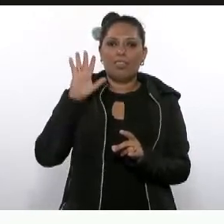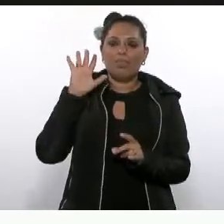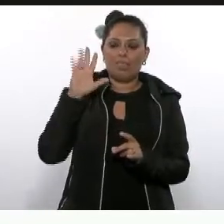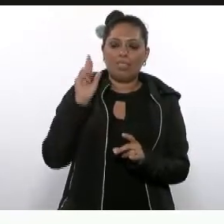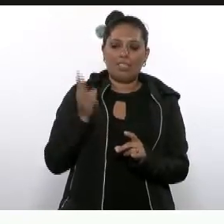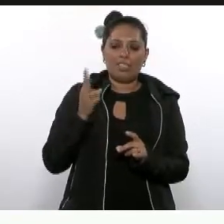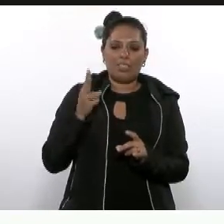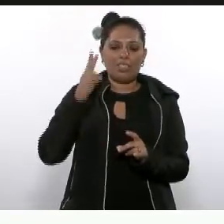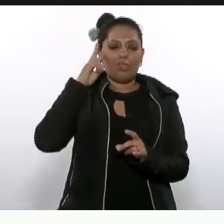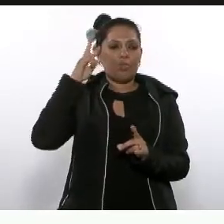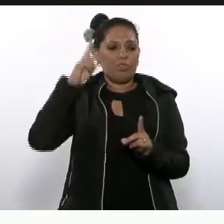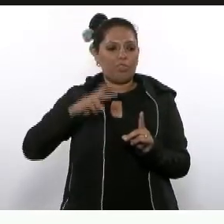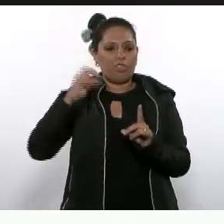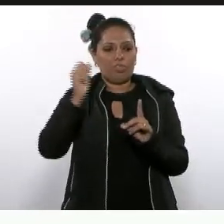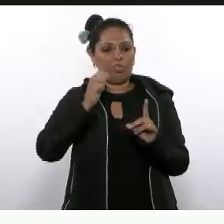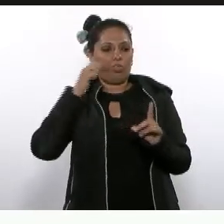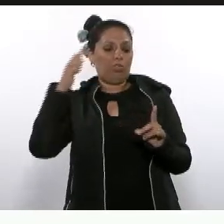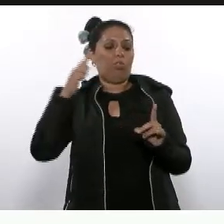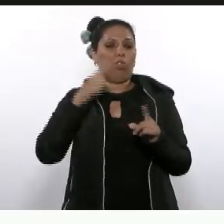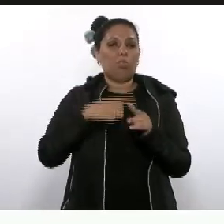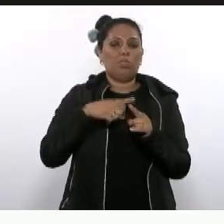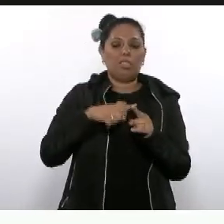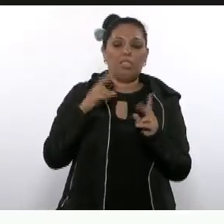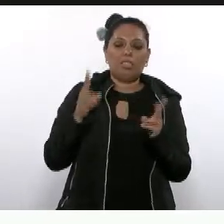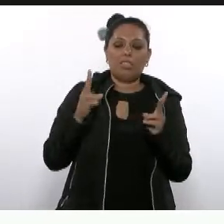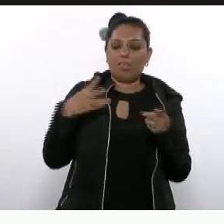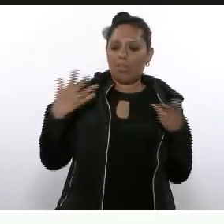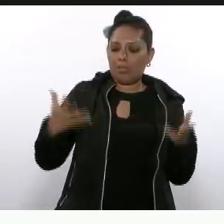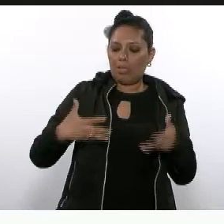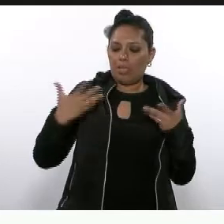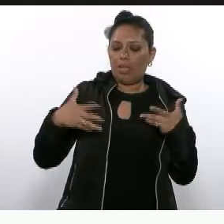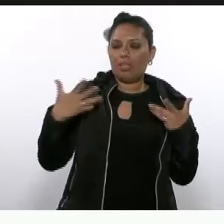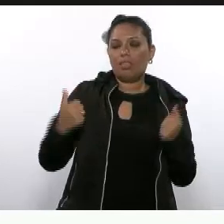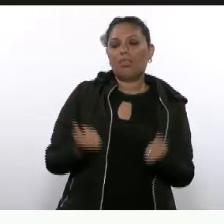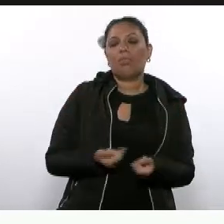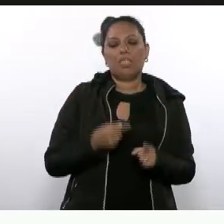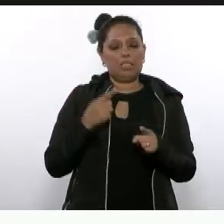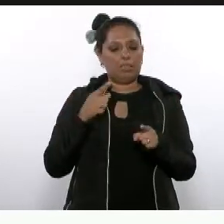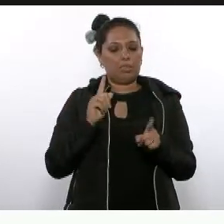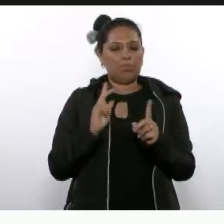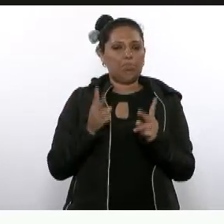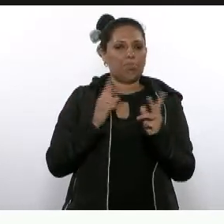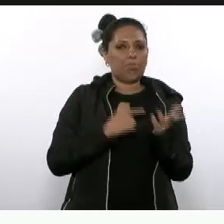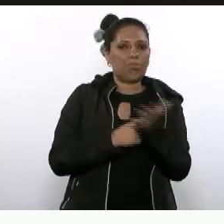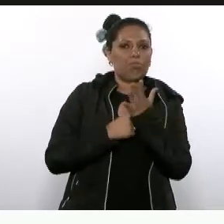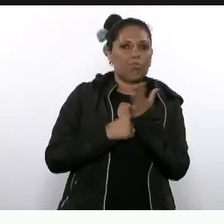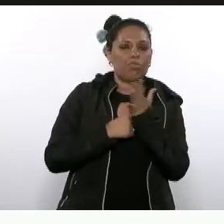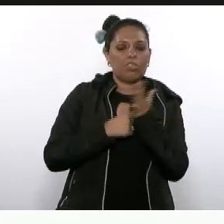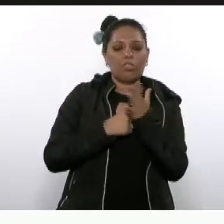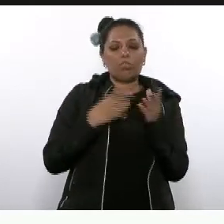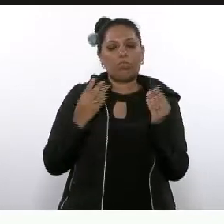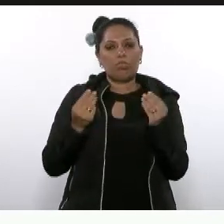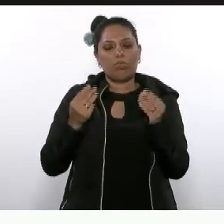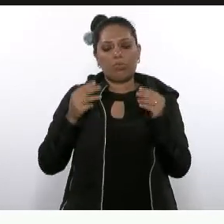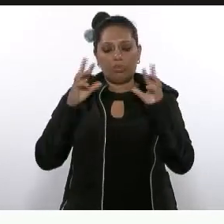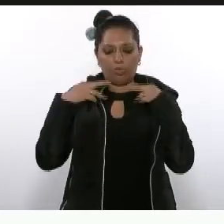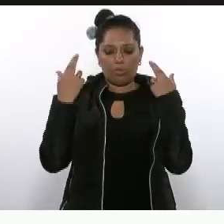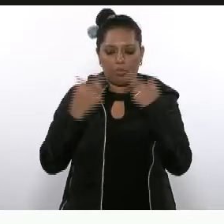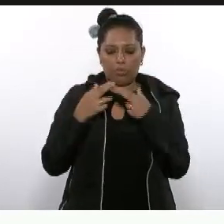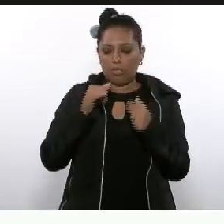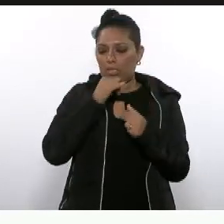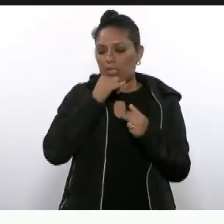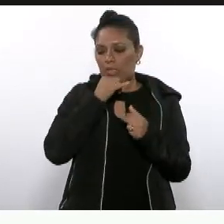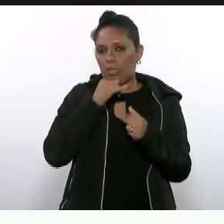sol, porque ela irradia entusiasmo. Então, nos ajudou muito, né? Nas audiências, por exemplo, eu tive,